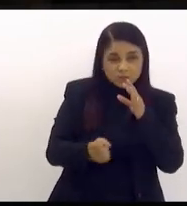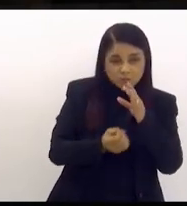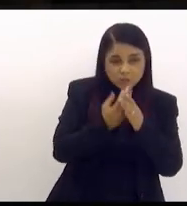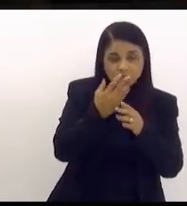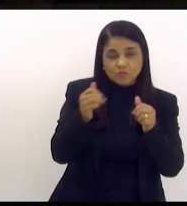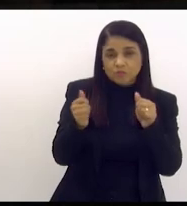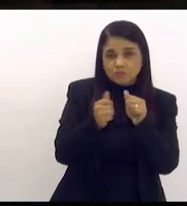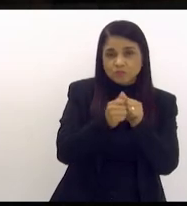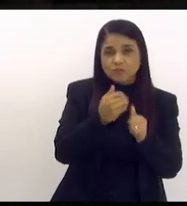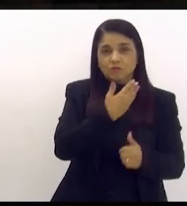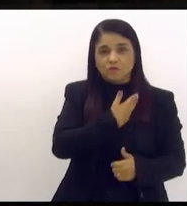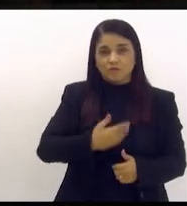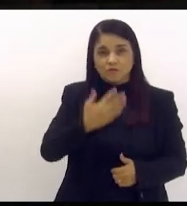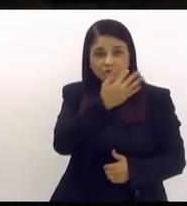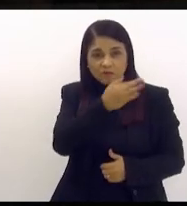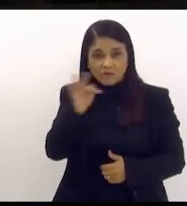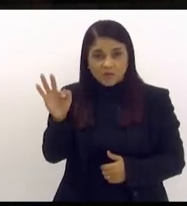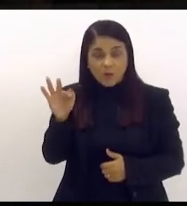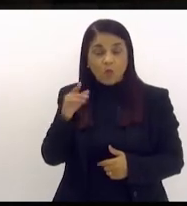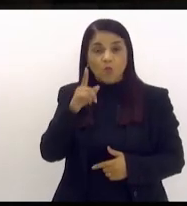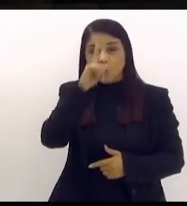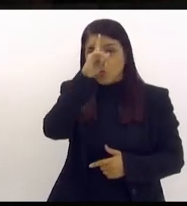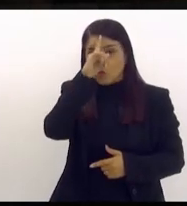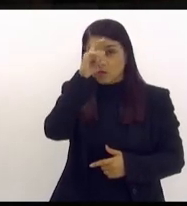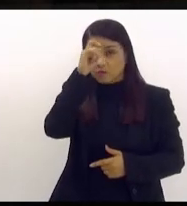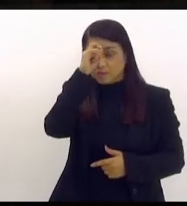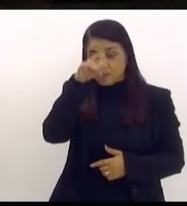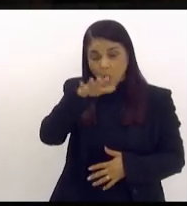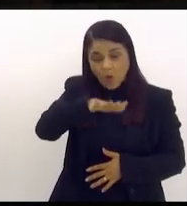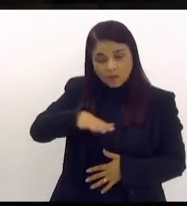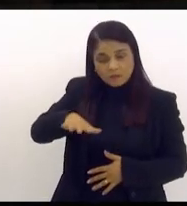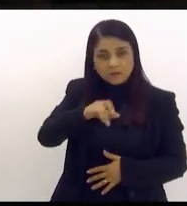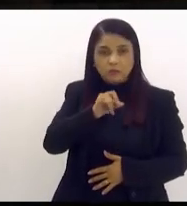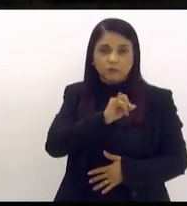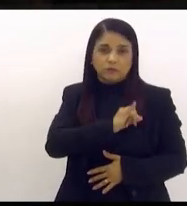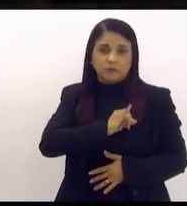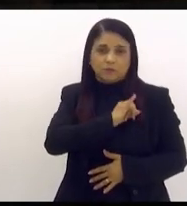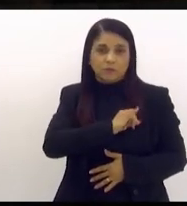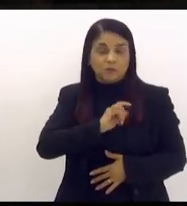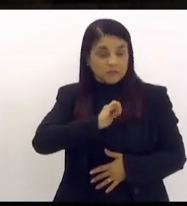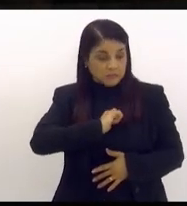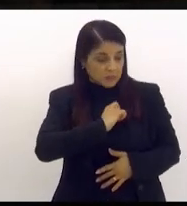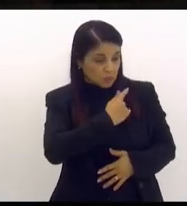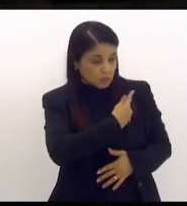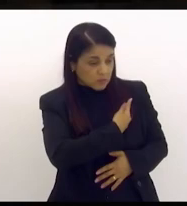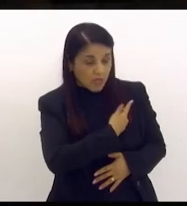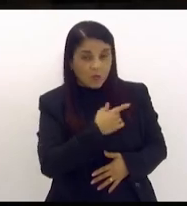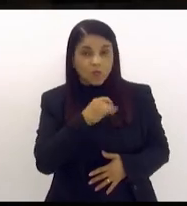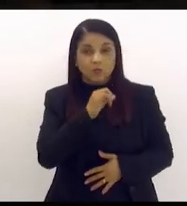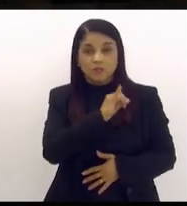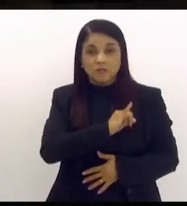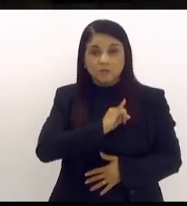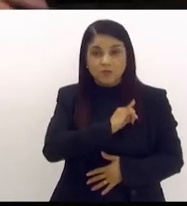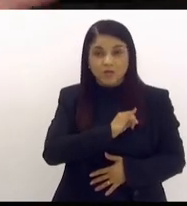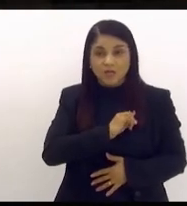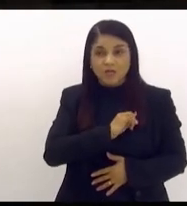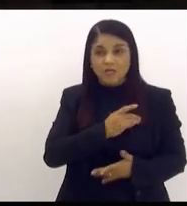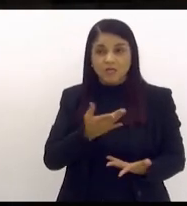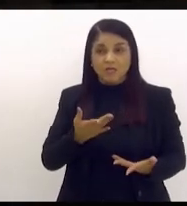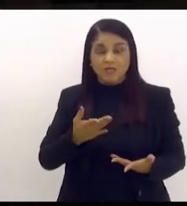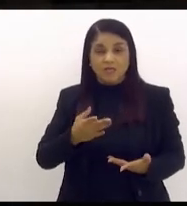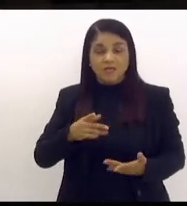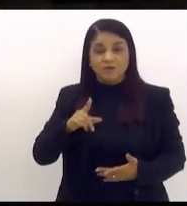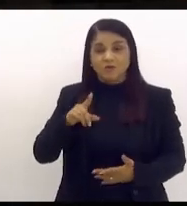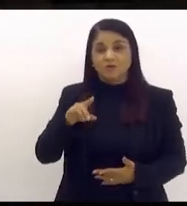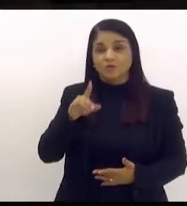federal a possibilidade da gente criar um hospital na região a gente tem São Gonçalo Itaboraí a gente só tem o Dr tevar e